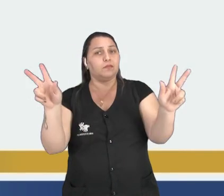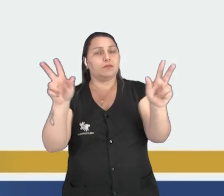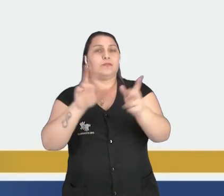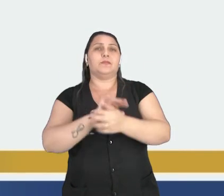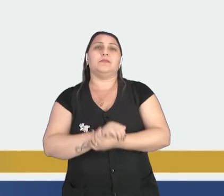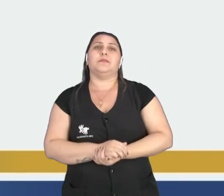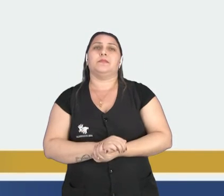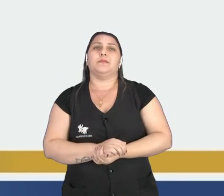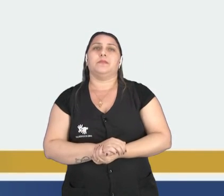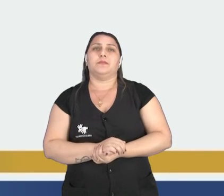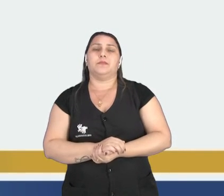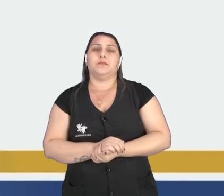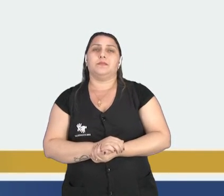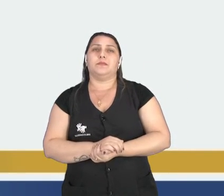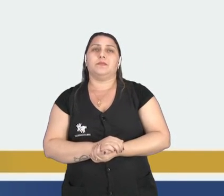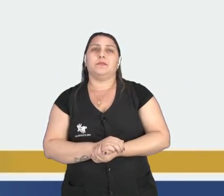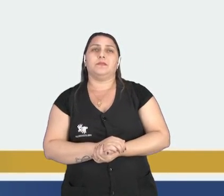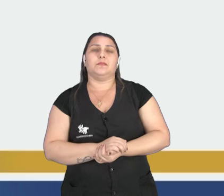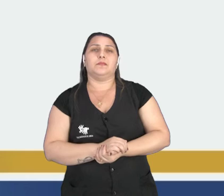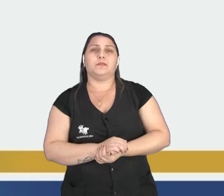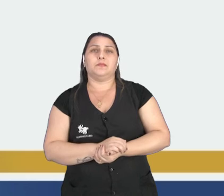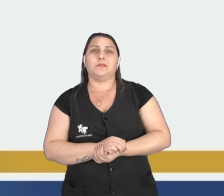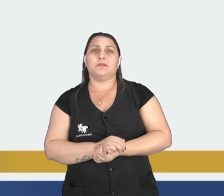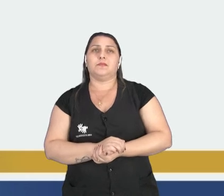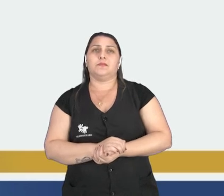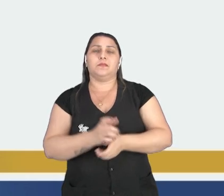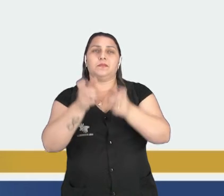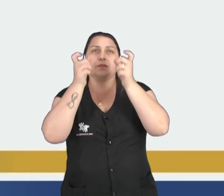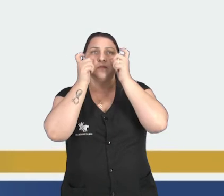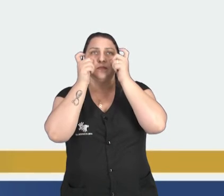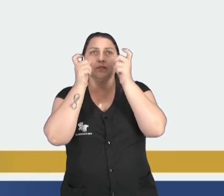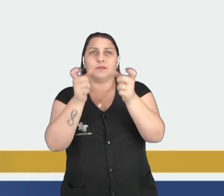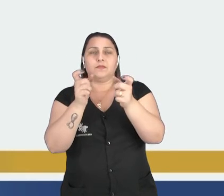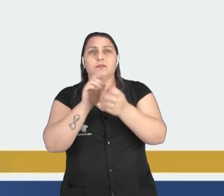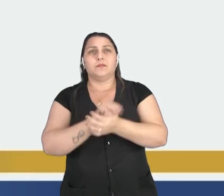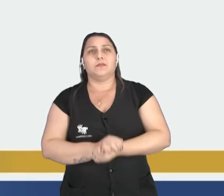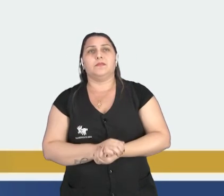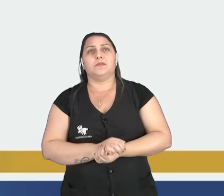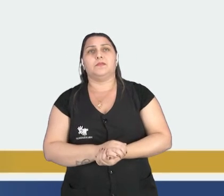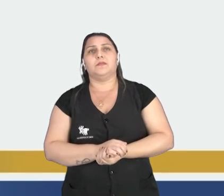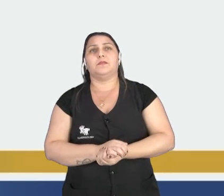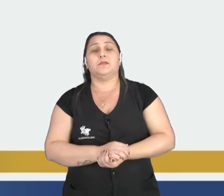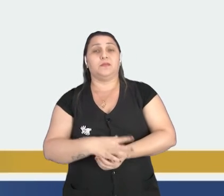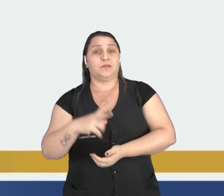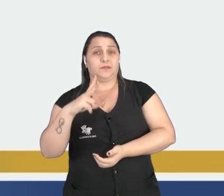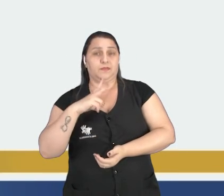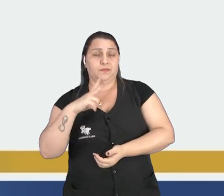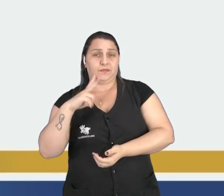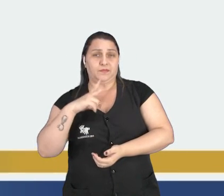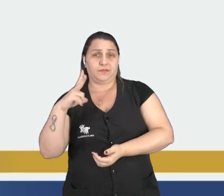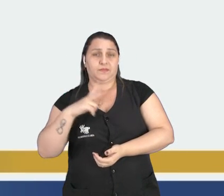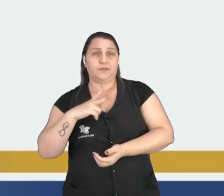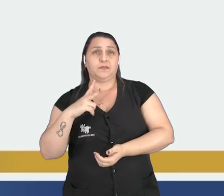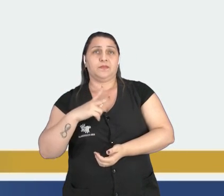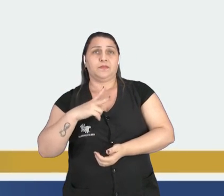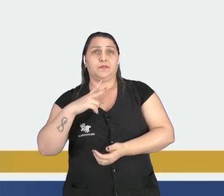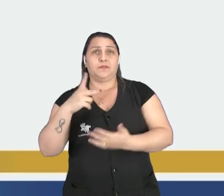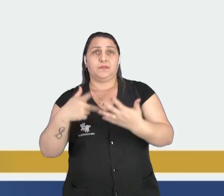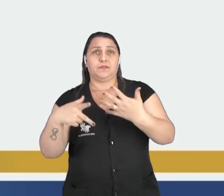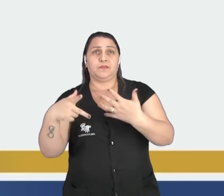quê? Distintas. Preste bem atenção, que aqui é um caso particular em que o